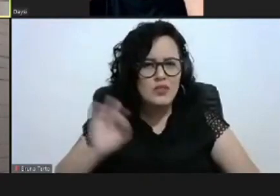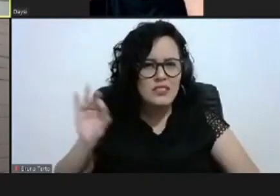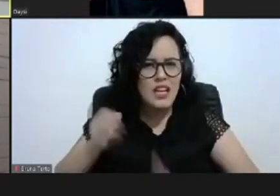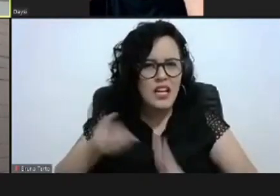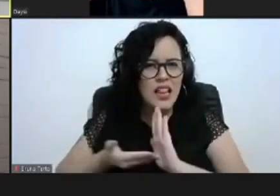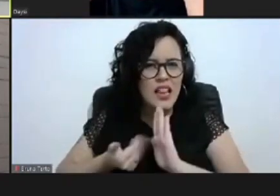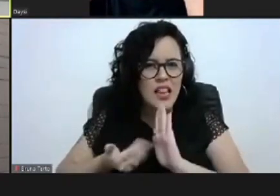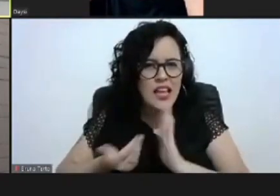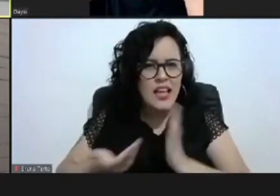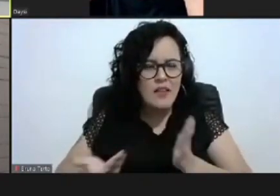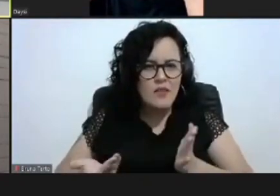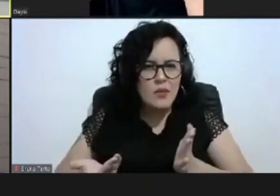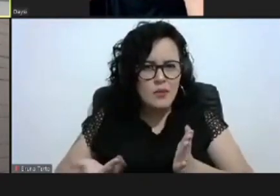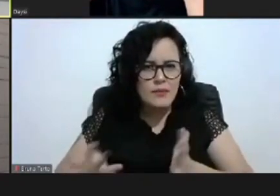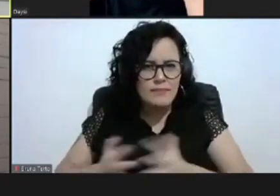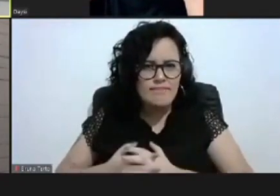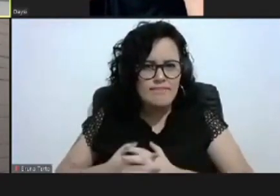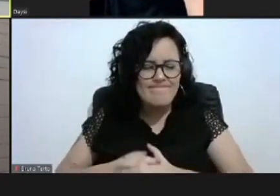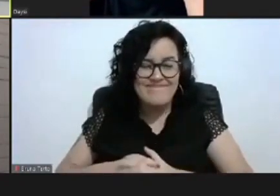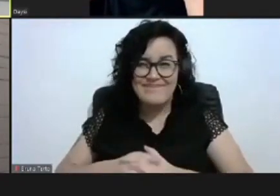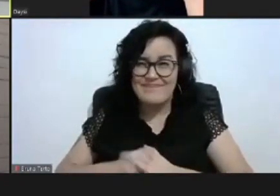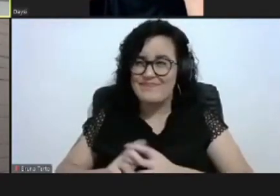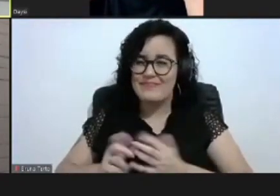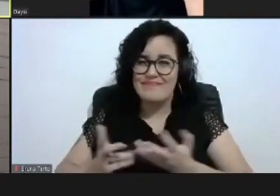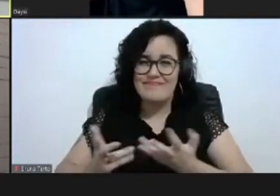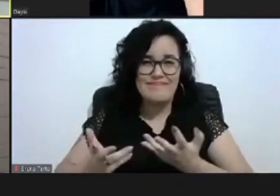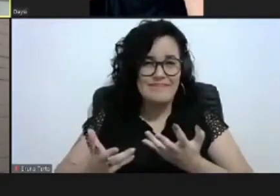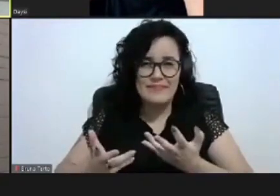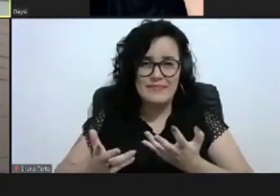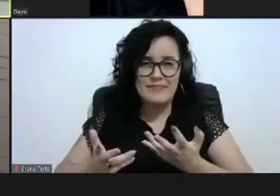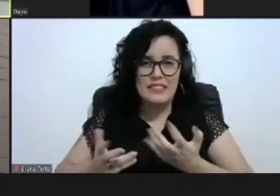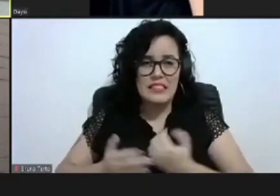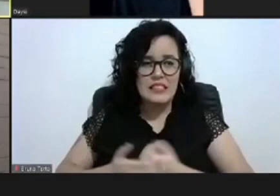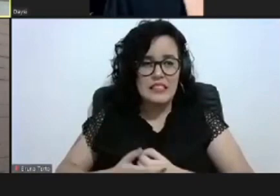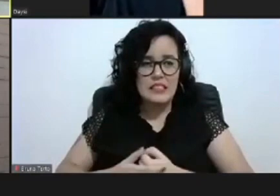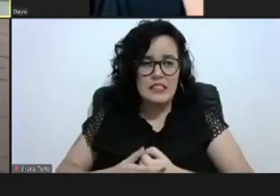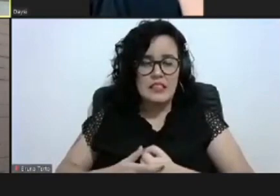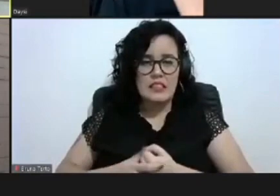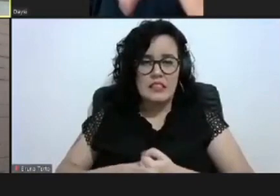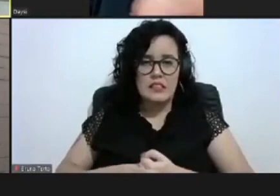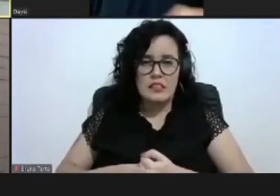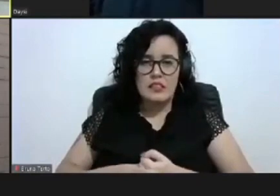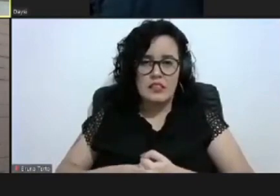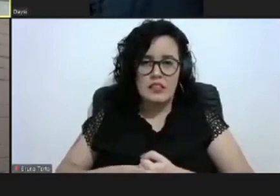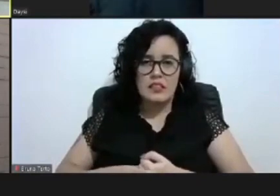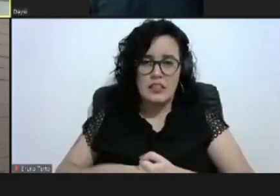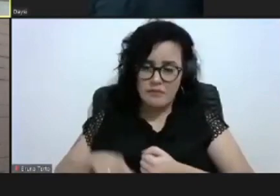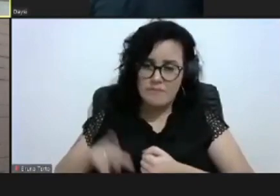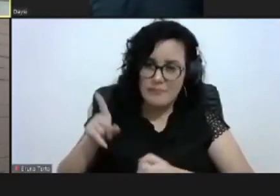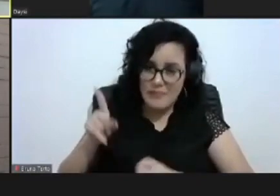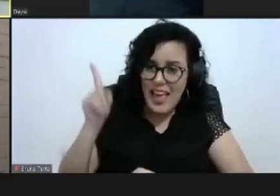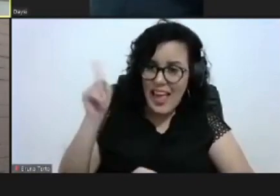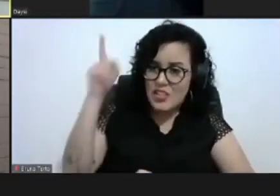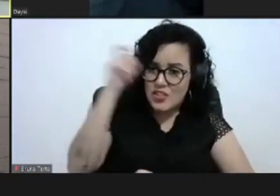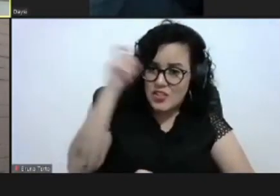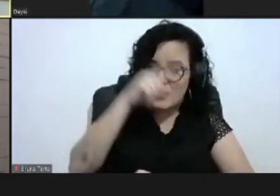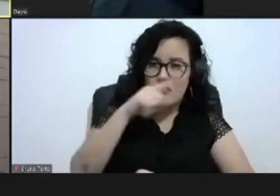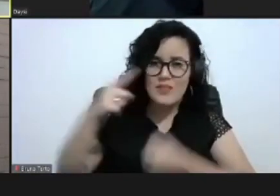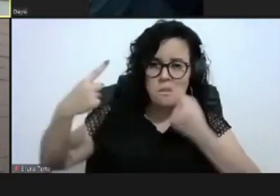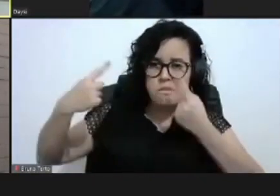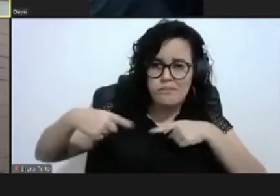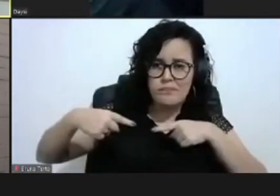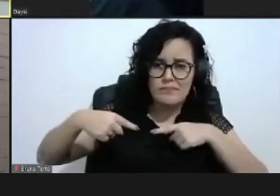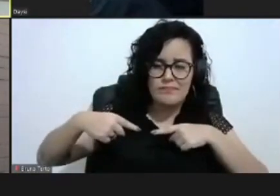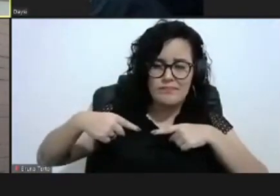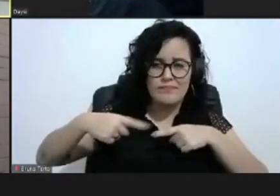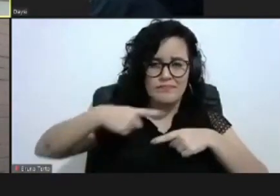no preço final das publicações. E isso é uma ameaça para quem